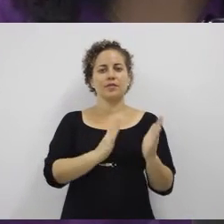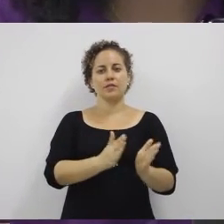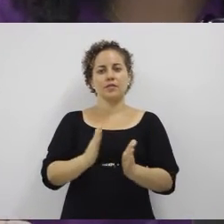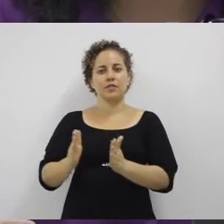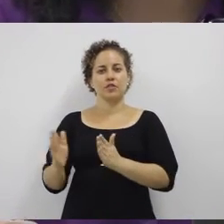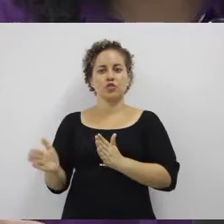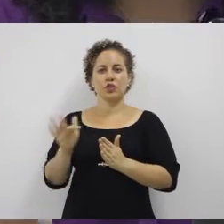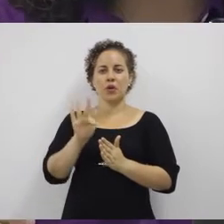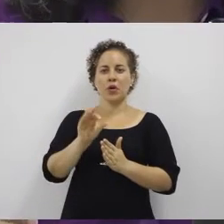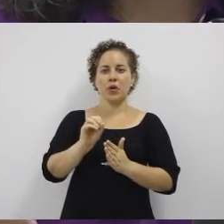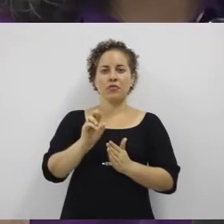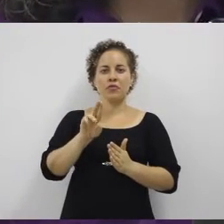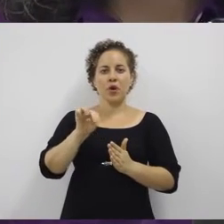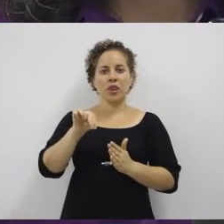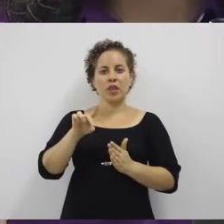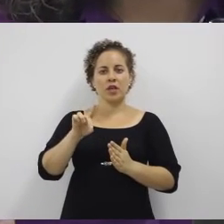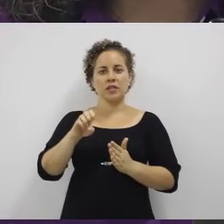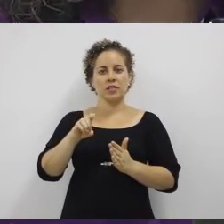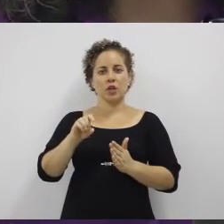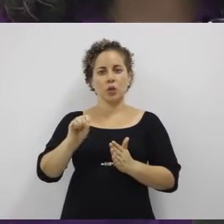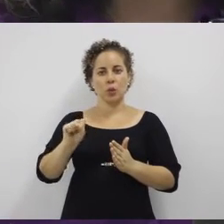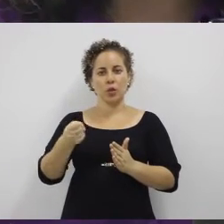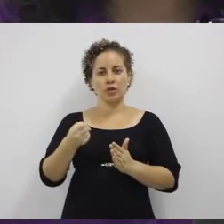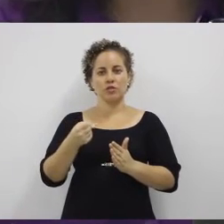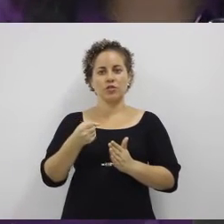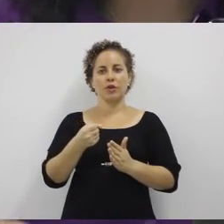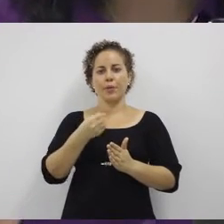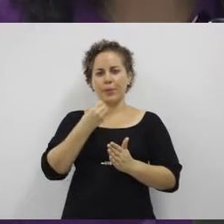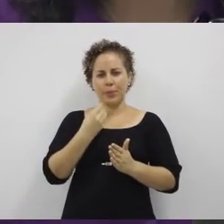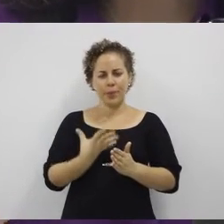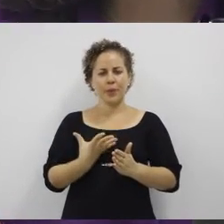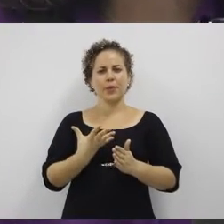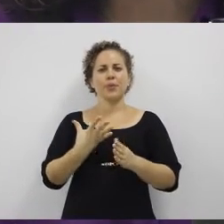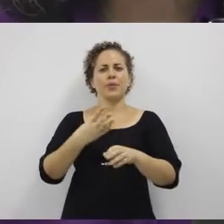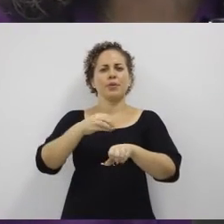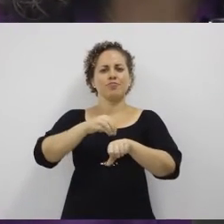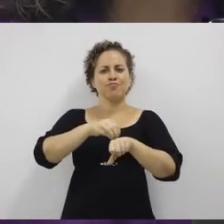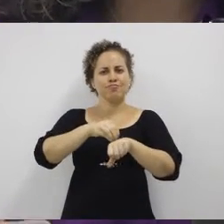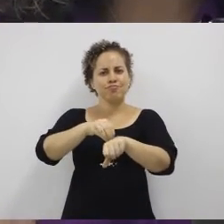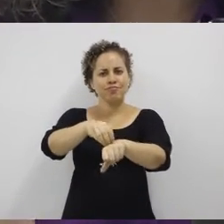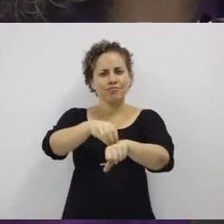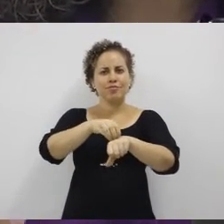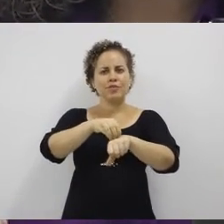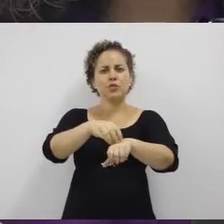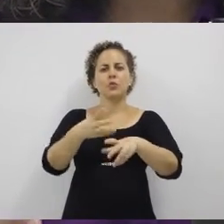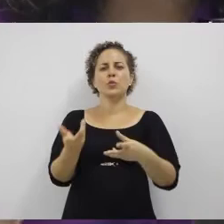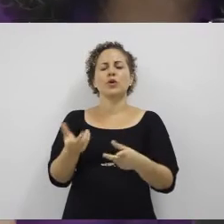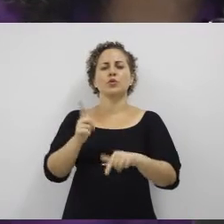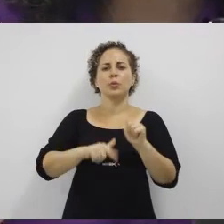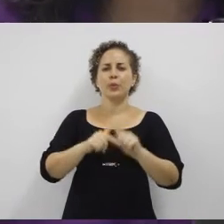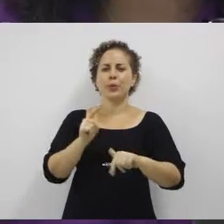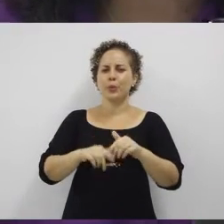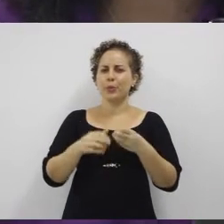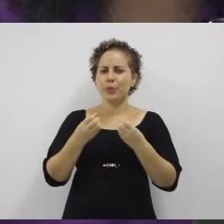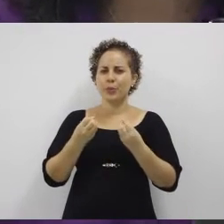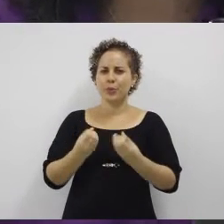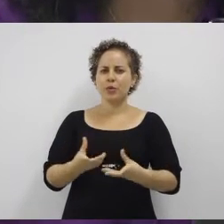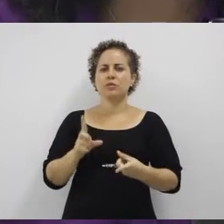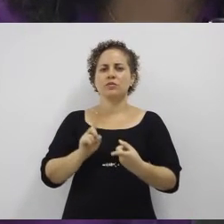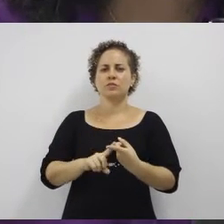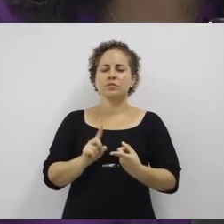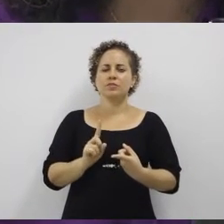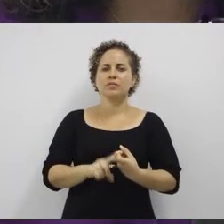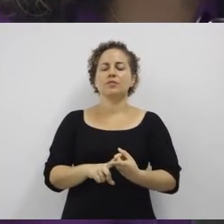desenvolver fornecedores que sejam muito bons, entregam um produto de excelente qualidade, dentro do prazo, e sejam fornecedores